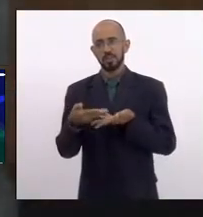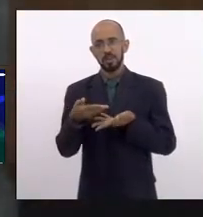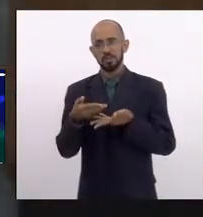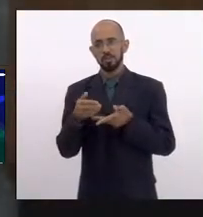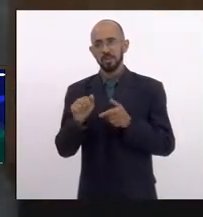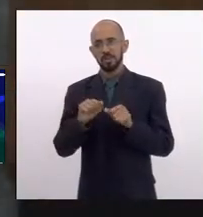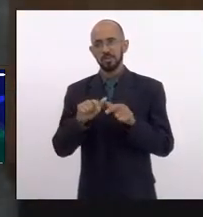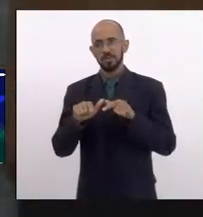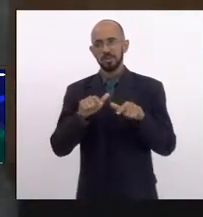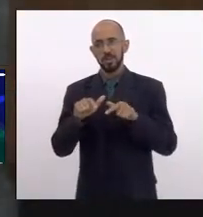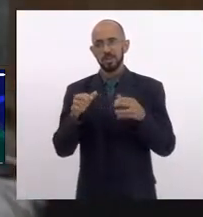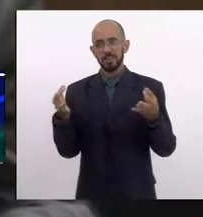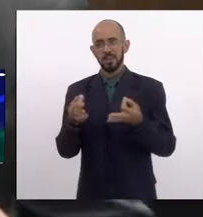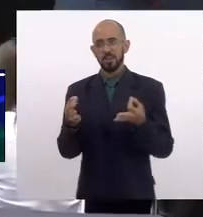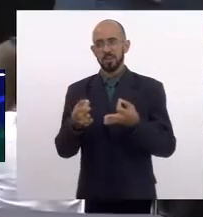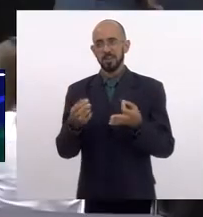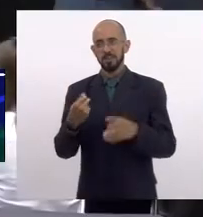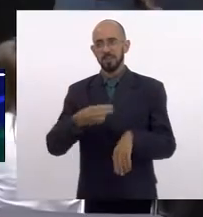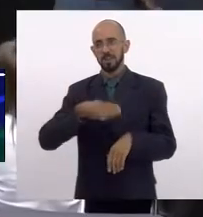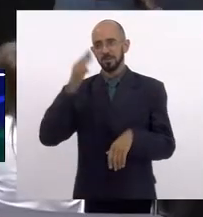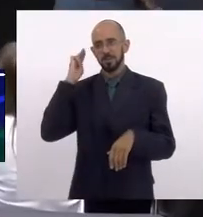Deputado Márcio Pacheco